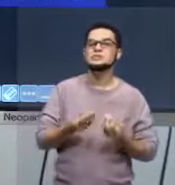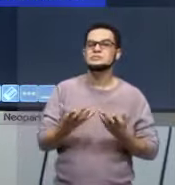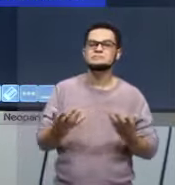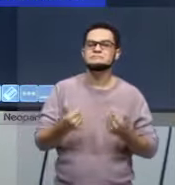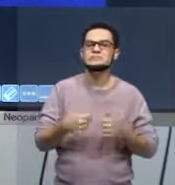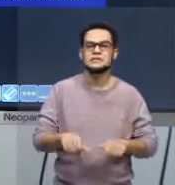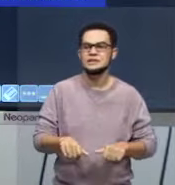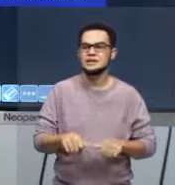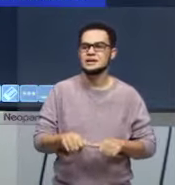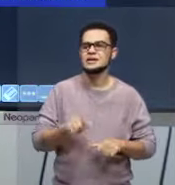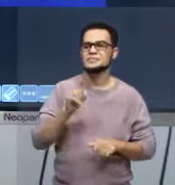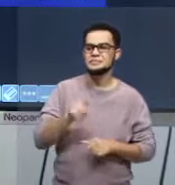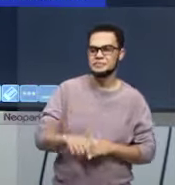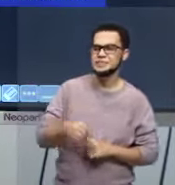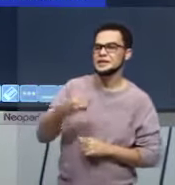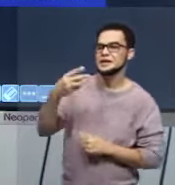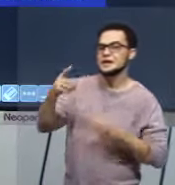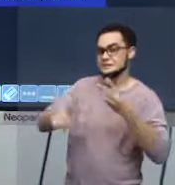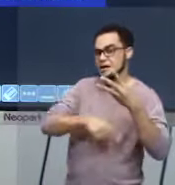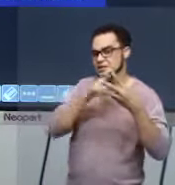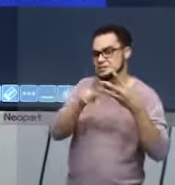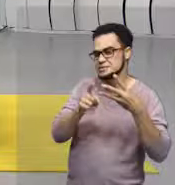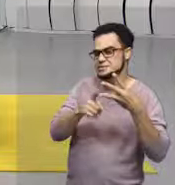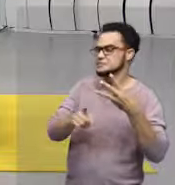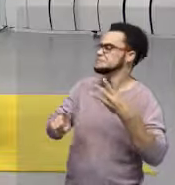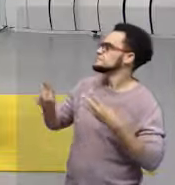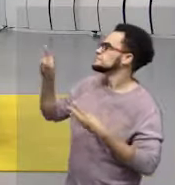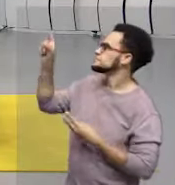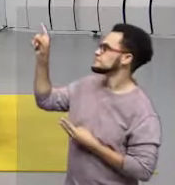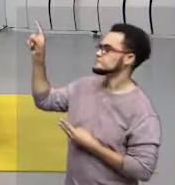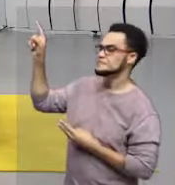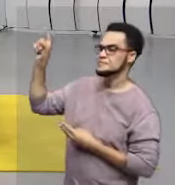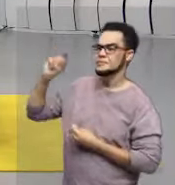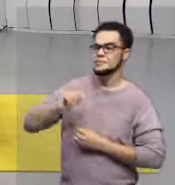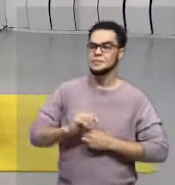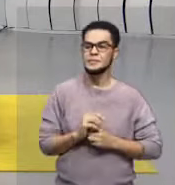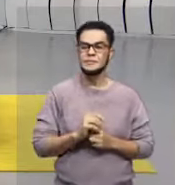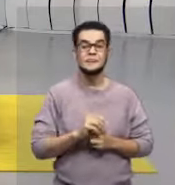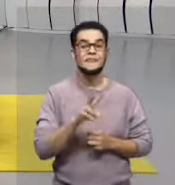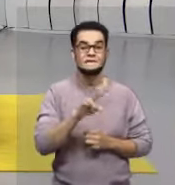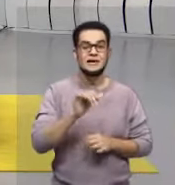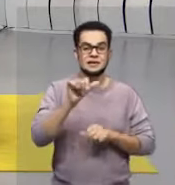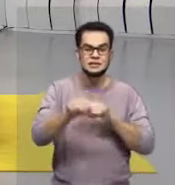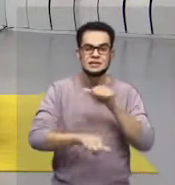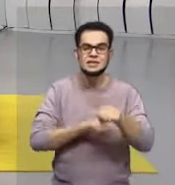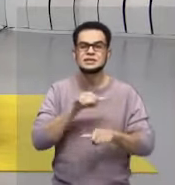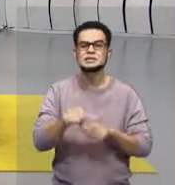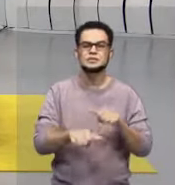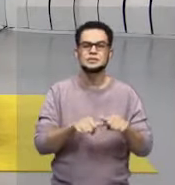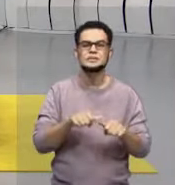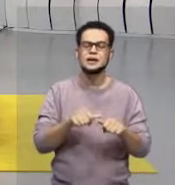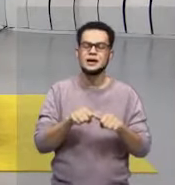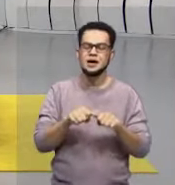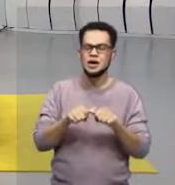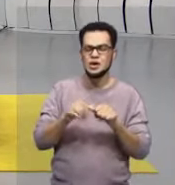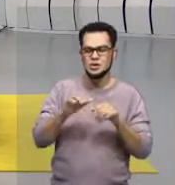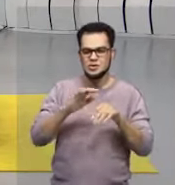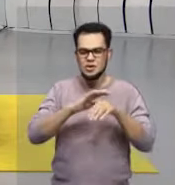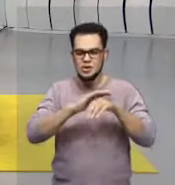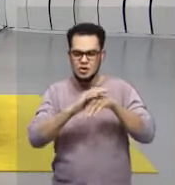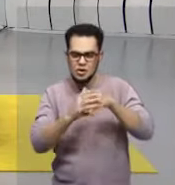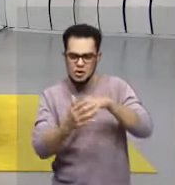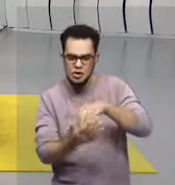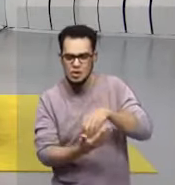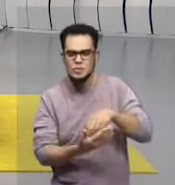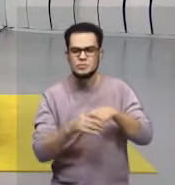a fase secretora, que o folículo vai transformar em corpo lúteo ou amarelo. Vou explicar